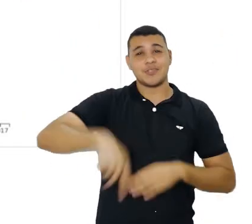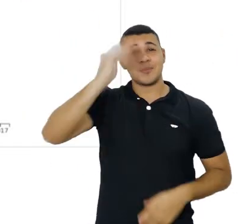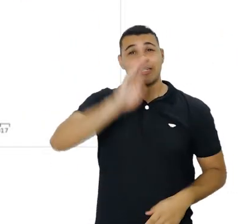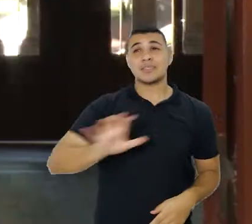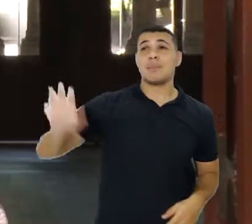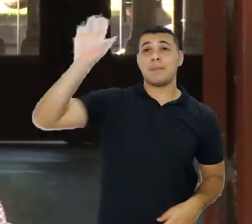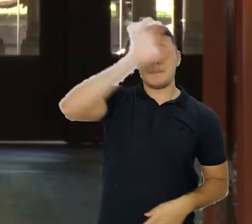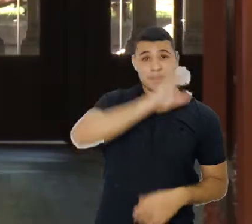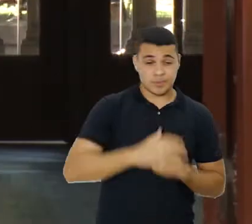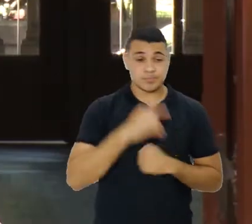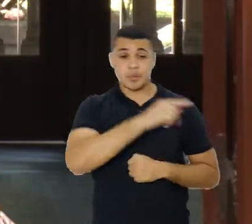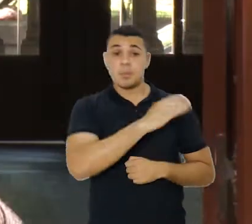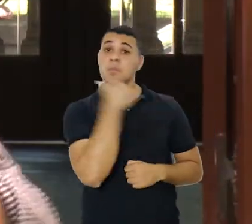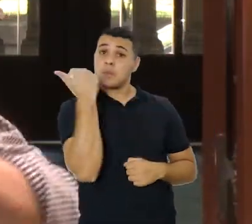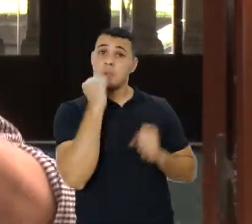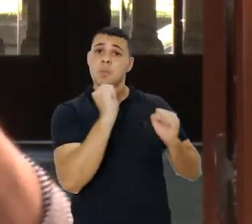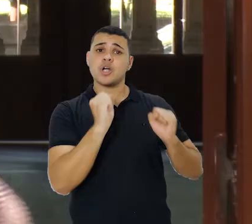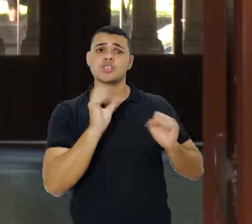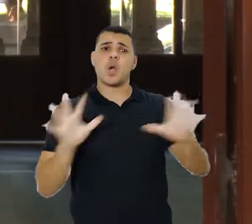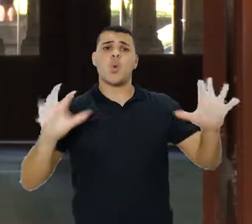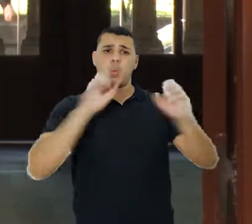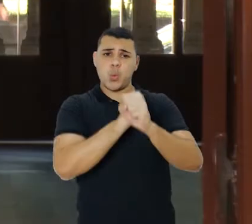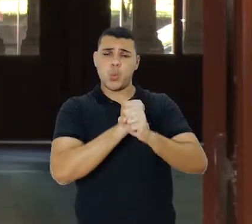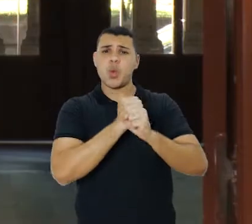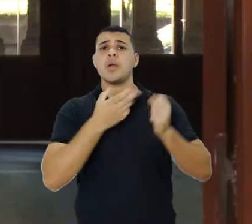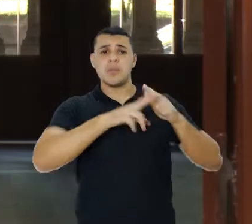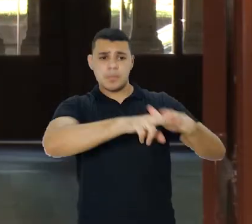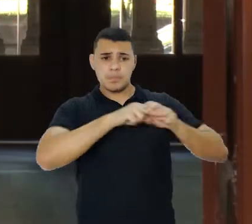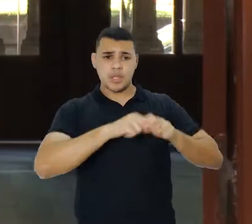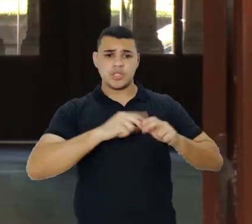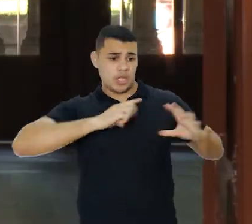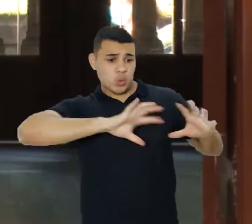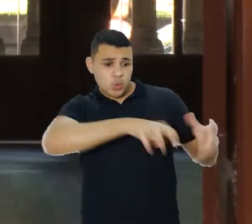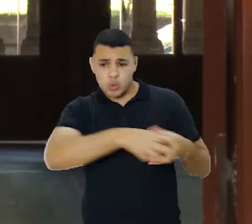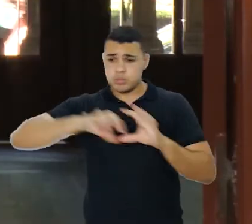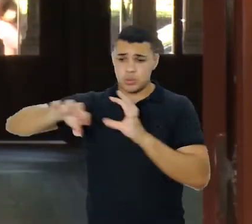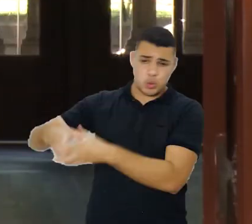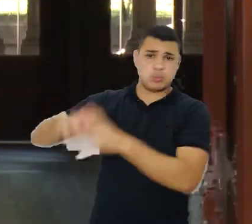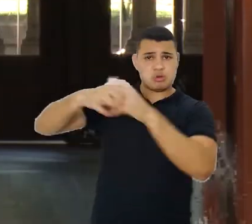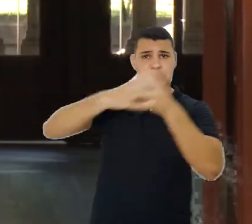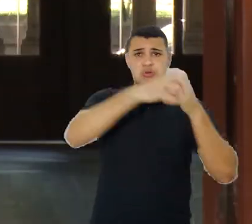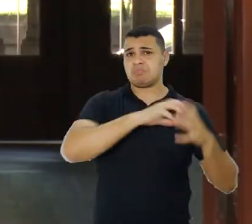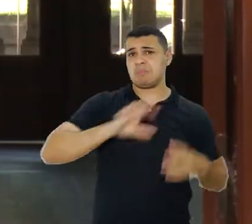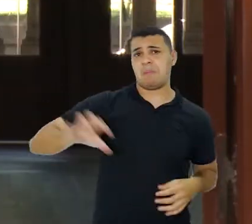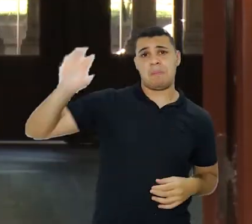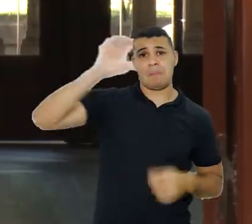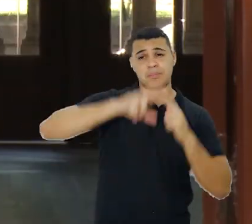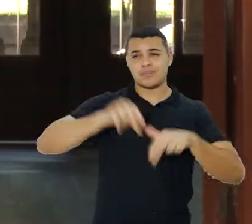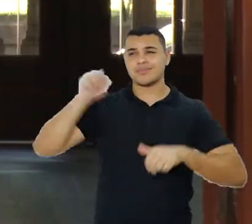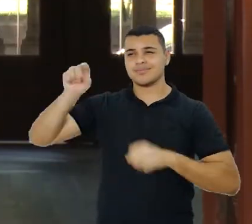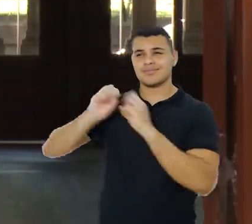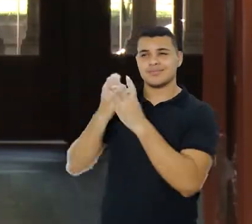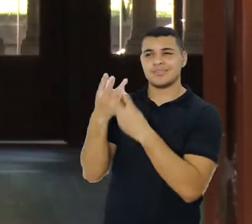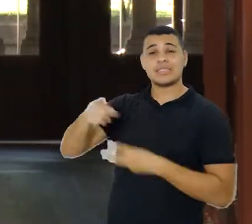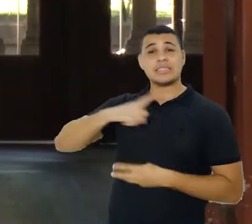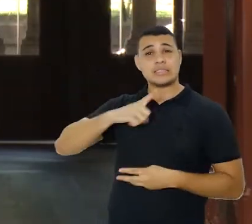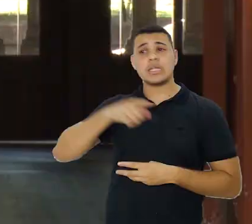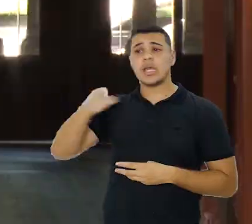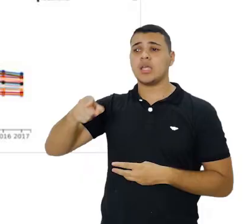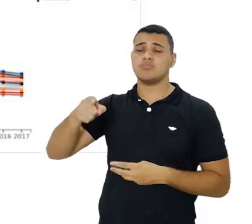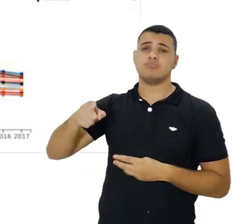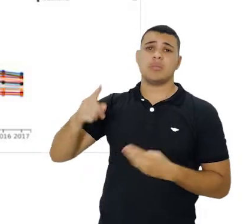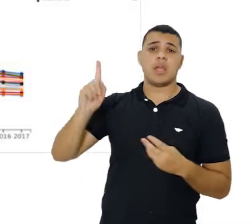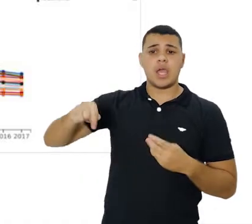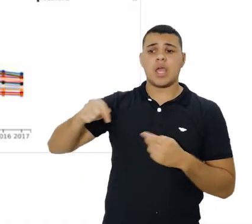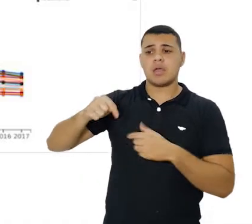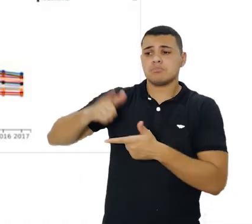Brasil. Tá? O DALY ele pode ser calculado por diferentes grupos de causas. Então, nesse slide nós temos as